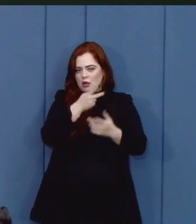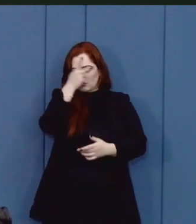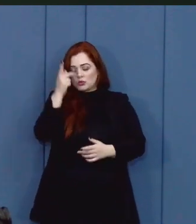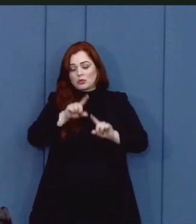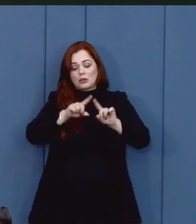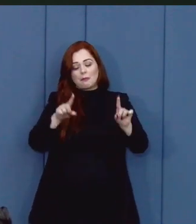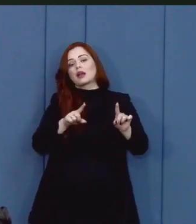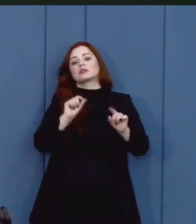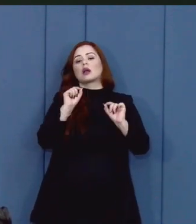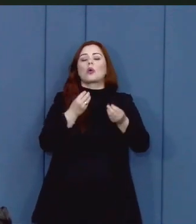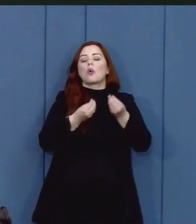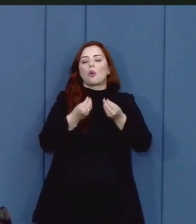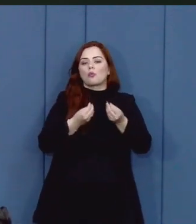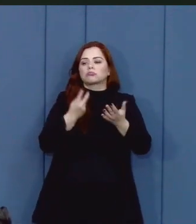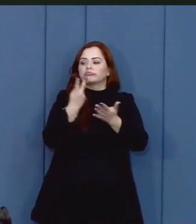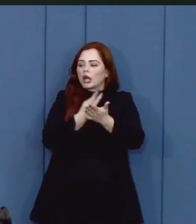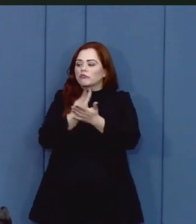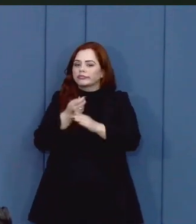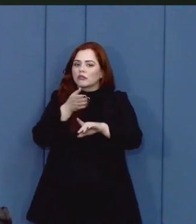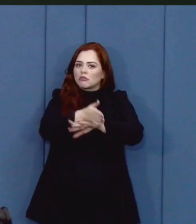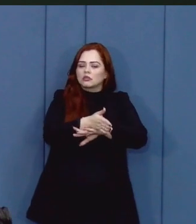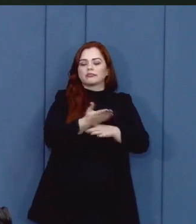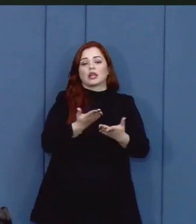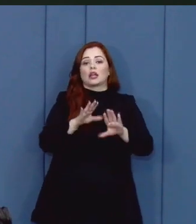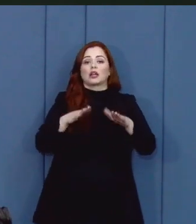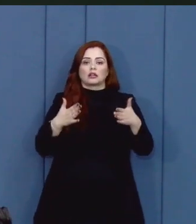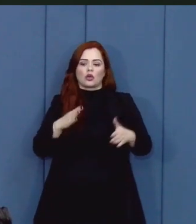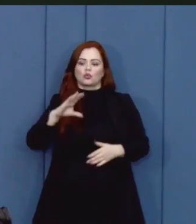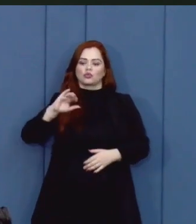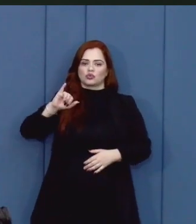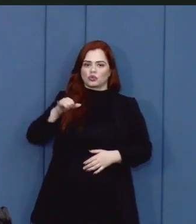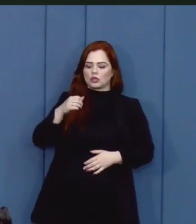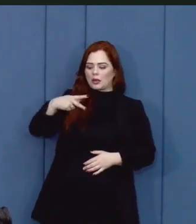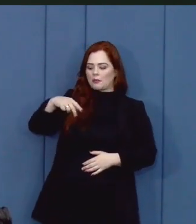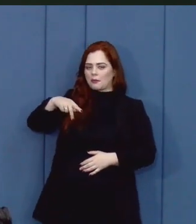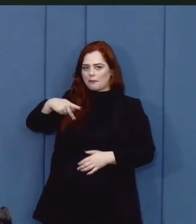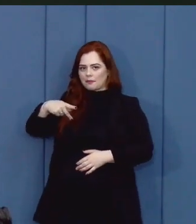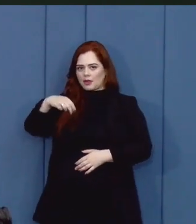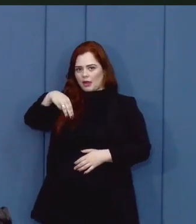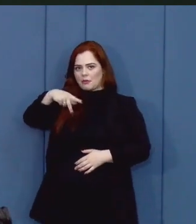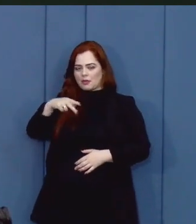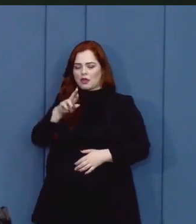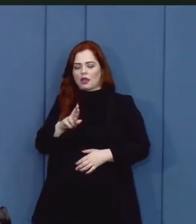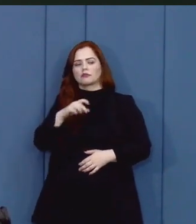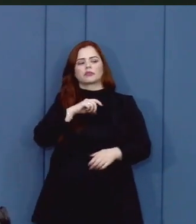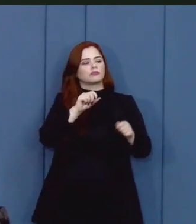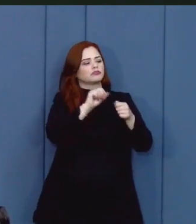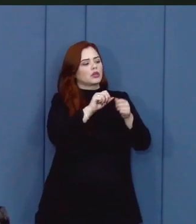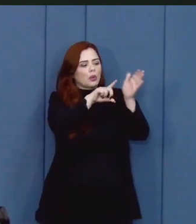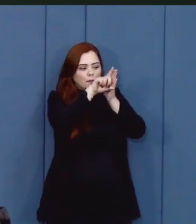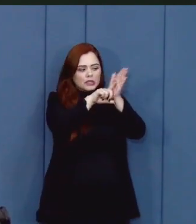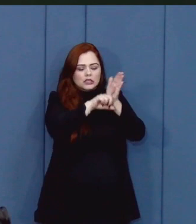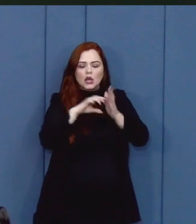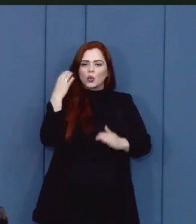acontece. Então, a gente, o JMPR, como o JECFA também, faz a avaliação científica, faz as